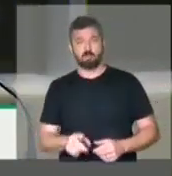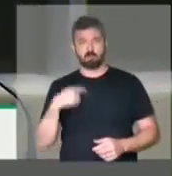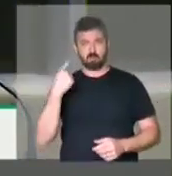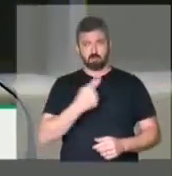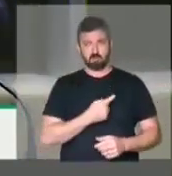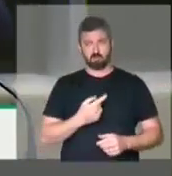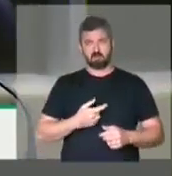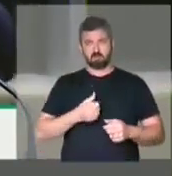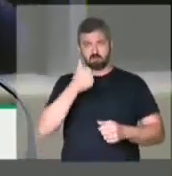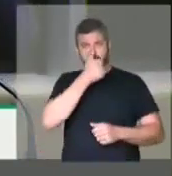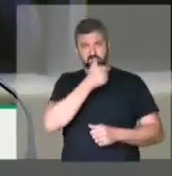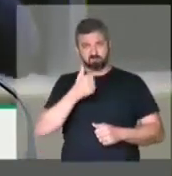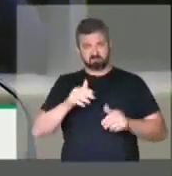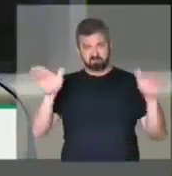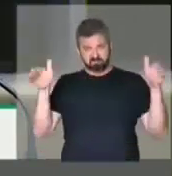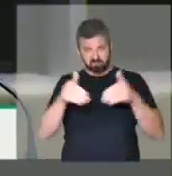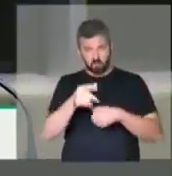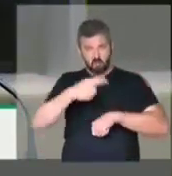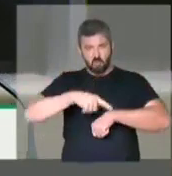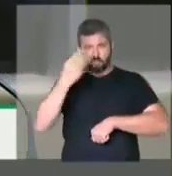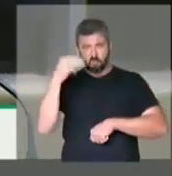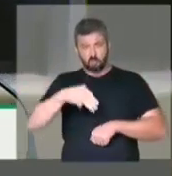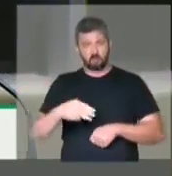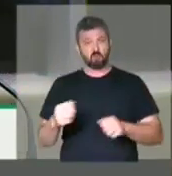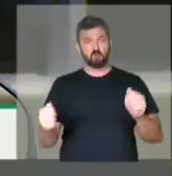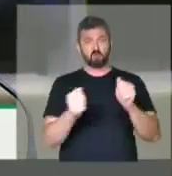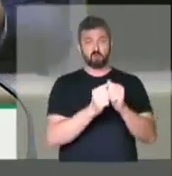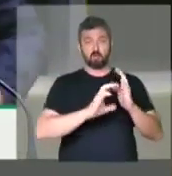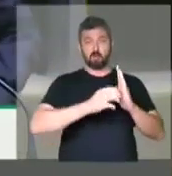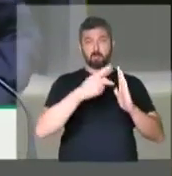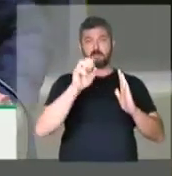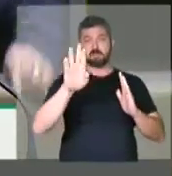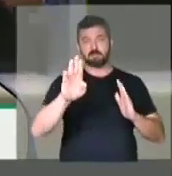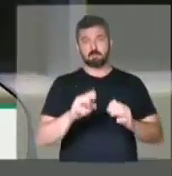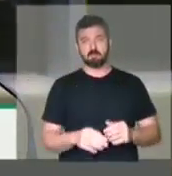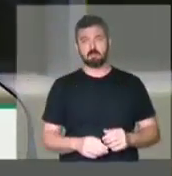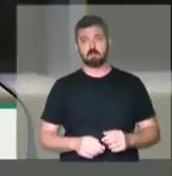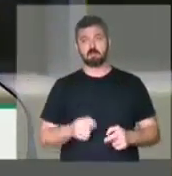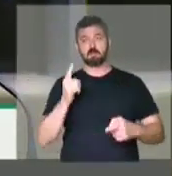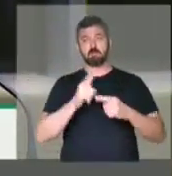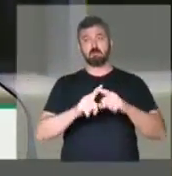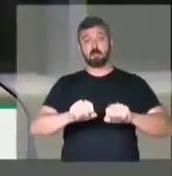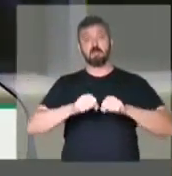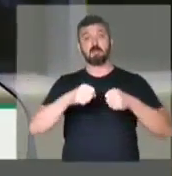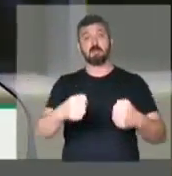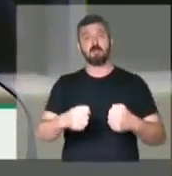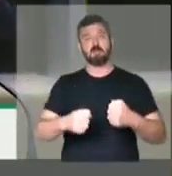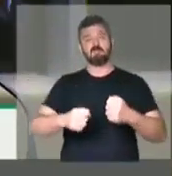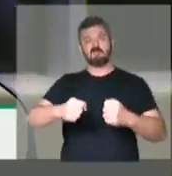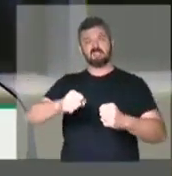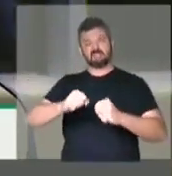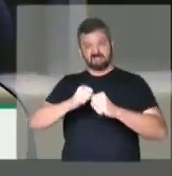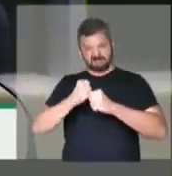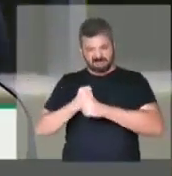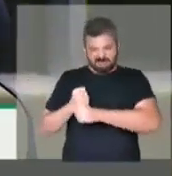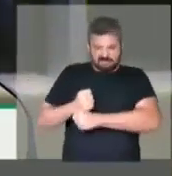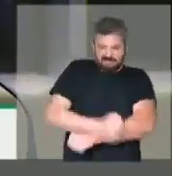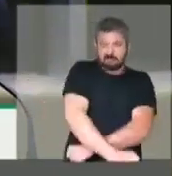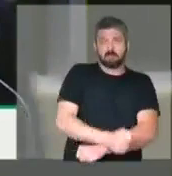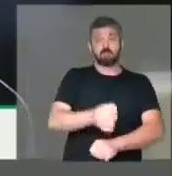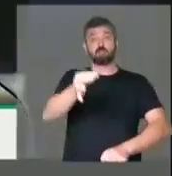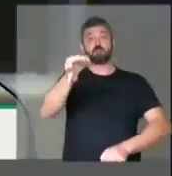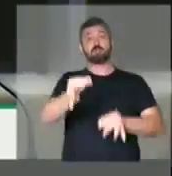não vamos sossegar um minuto sequer como a bancada do PSB, quando for para defender com unhas e dentes